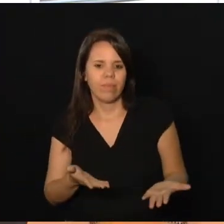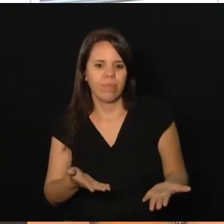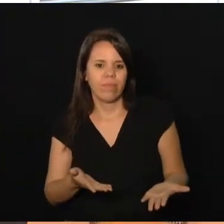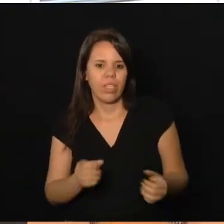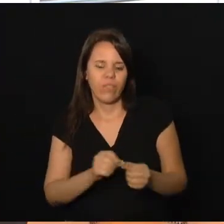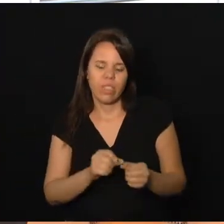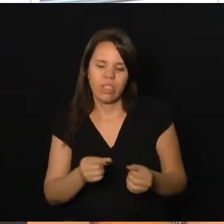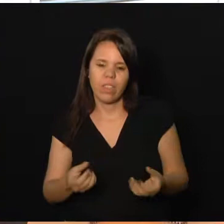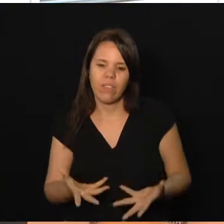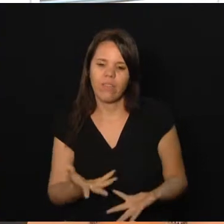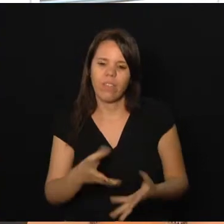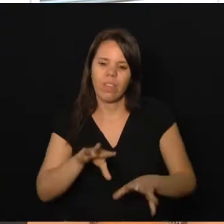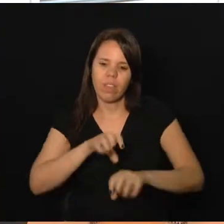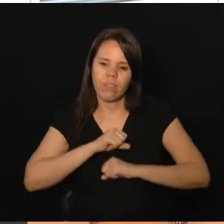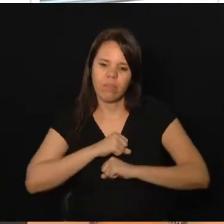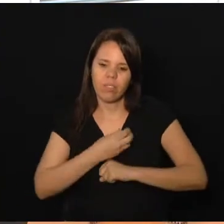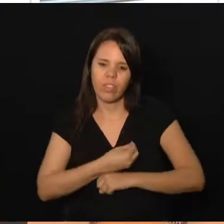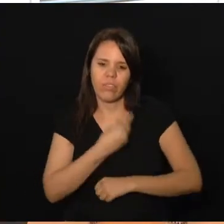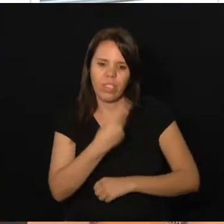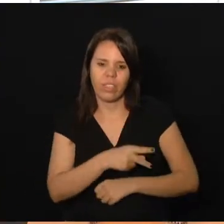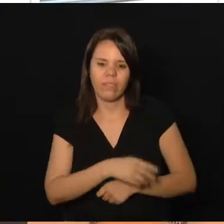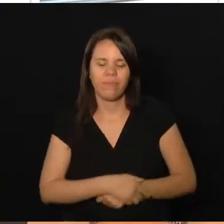fazer efeito, muito efeito.